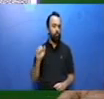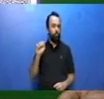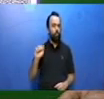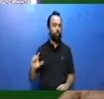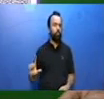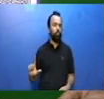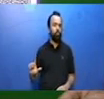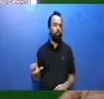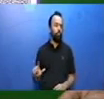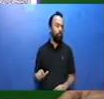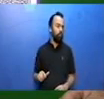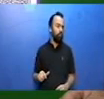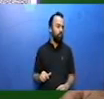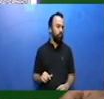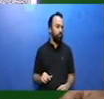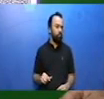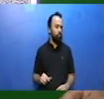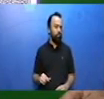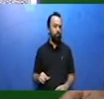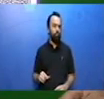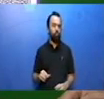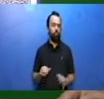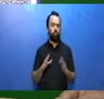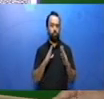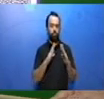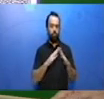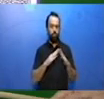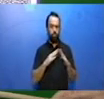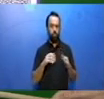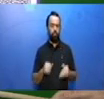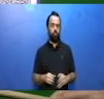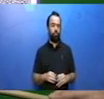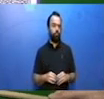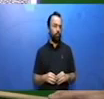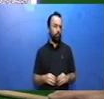azul, olha lá, casas.